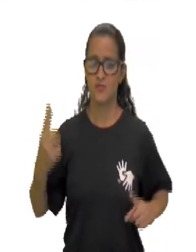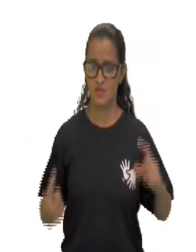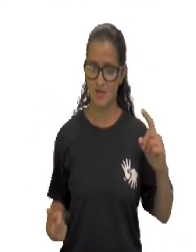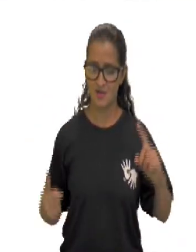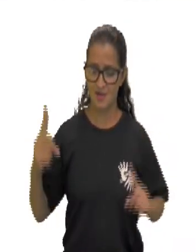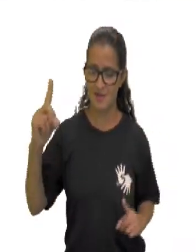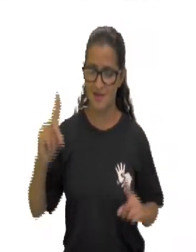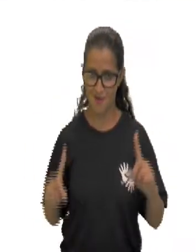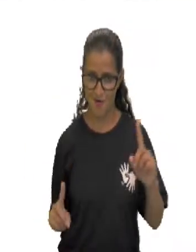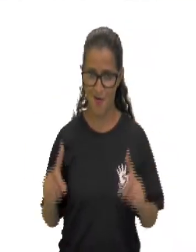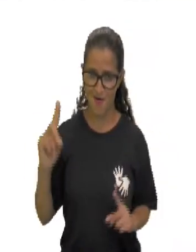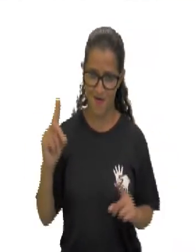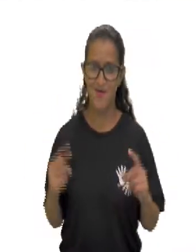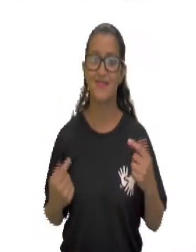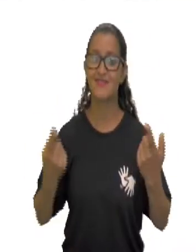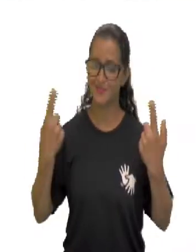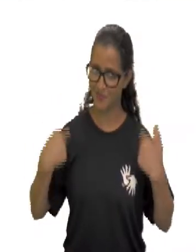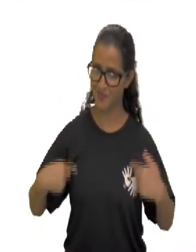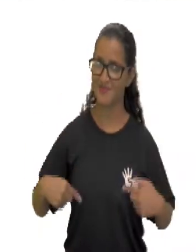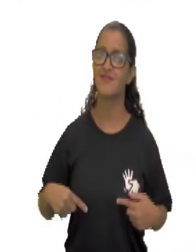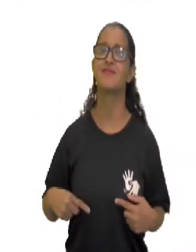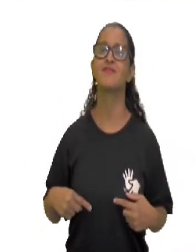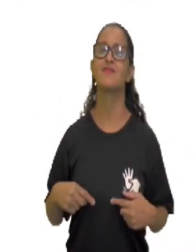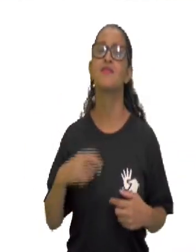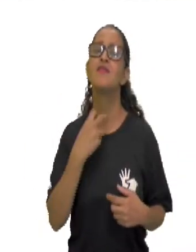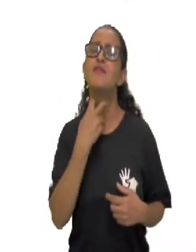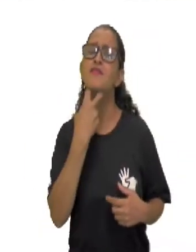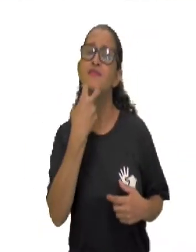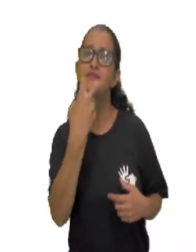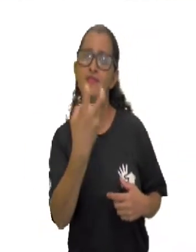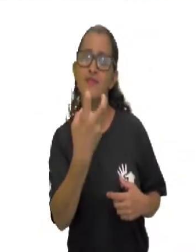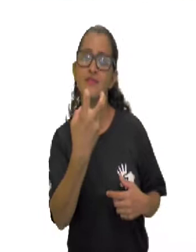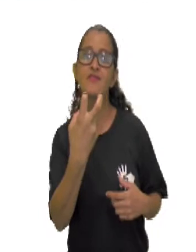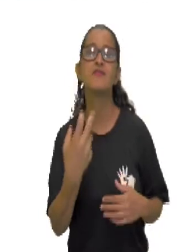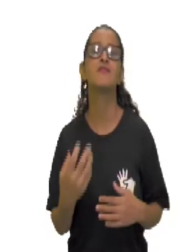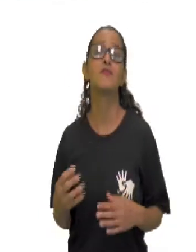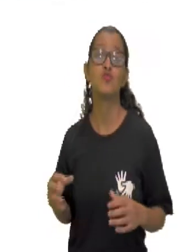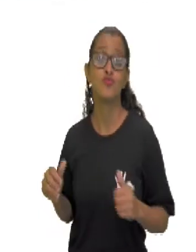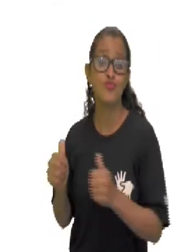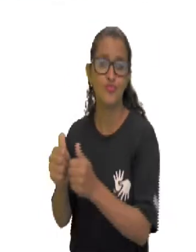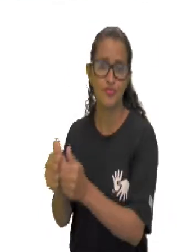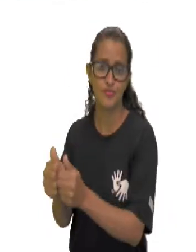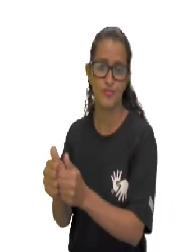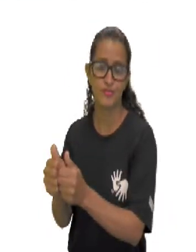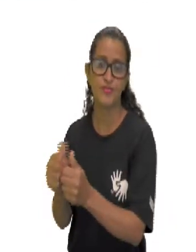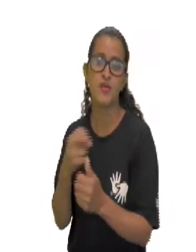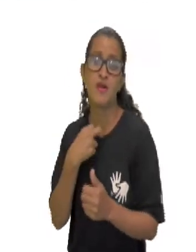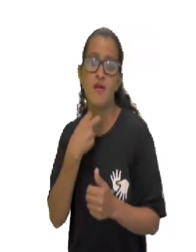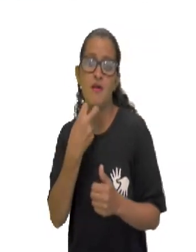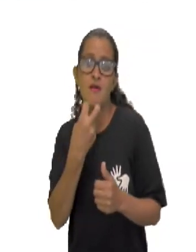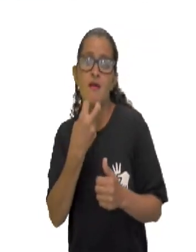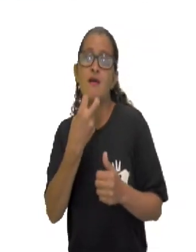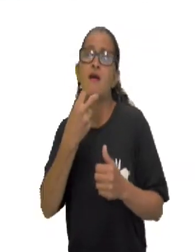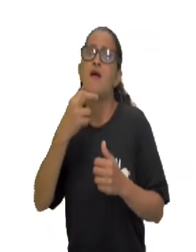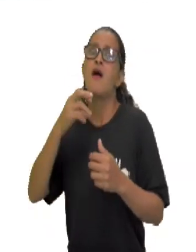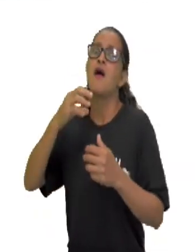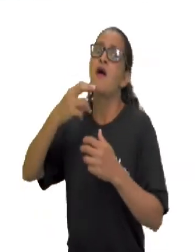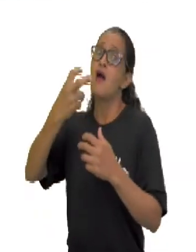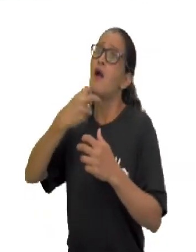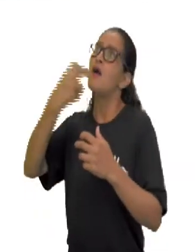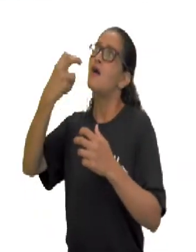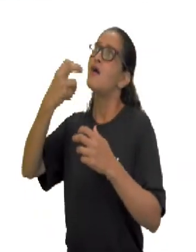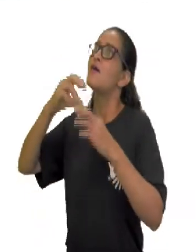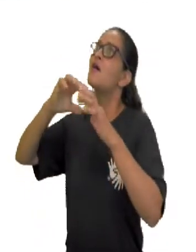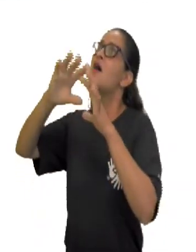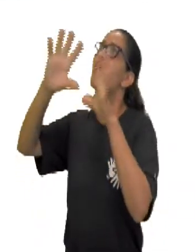a voz para construir, né? Outra coisa, gente, no teatro de rua, a voz é sempre num tom mais alto, mais